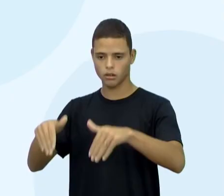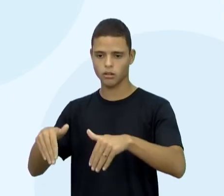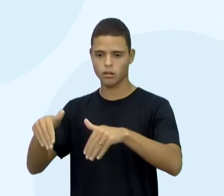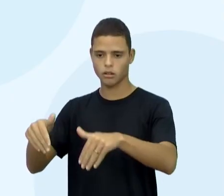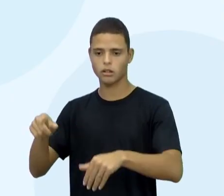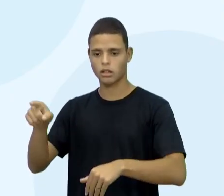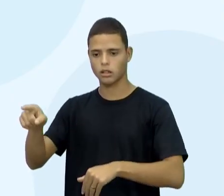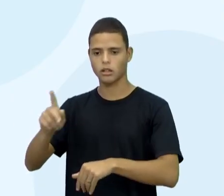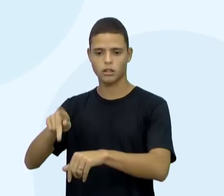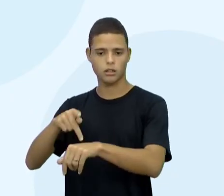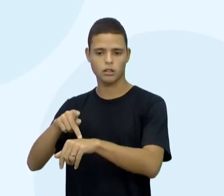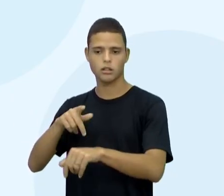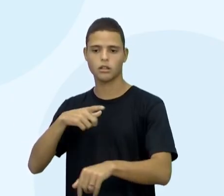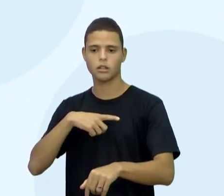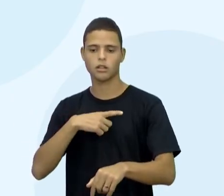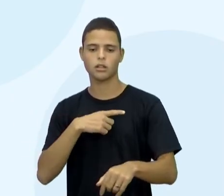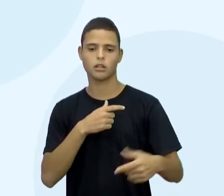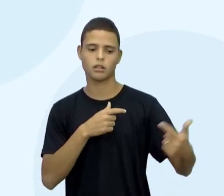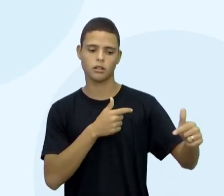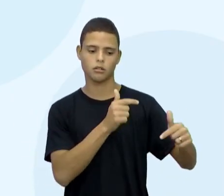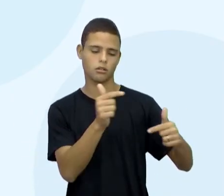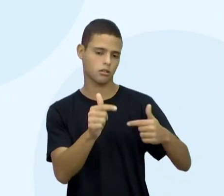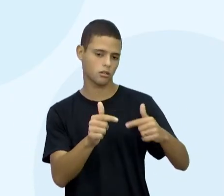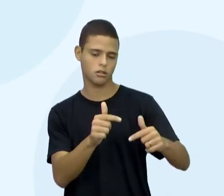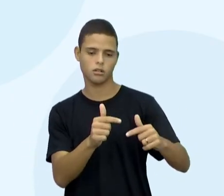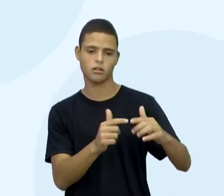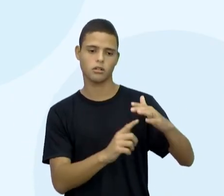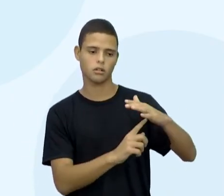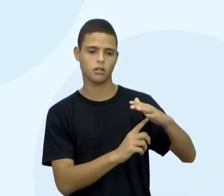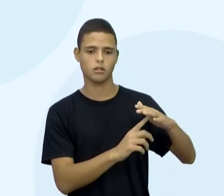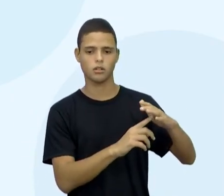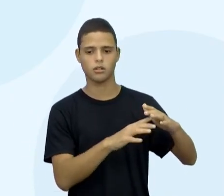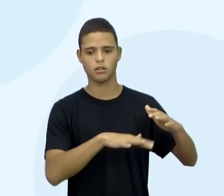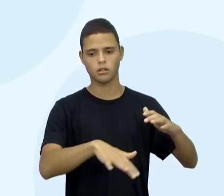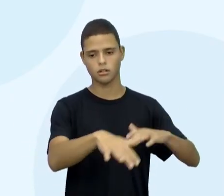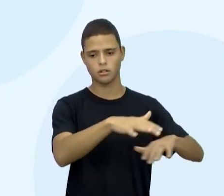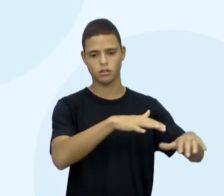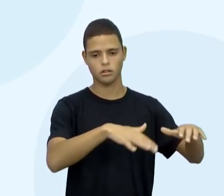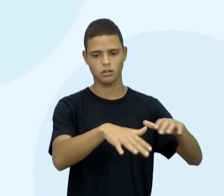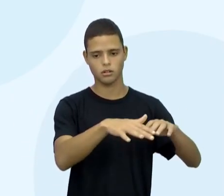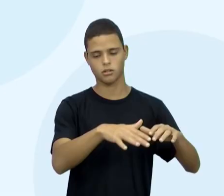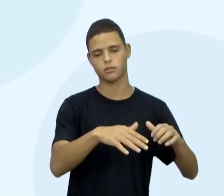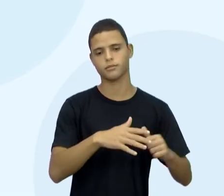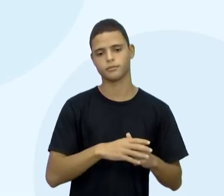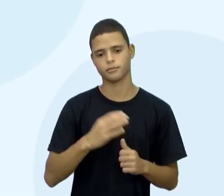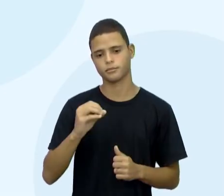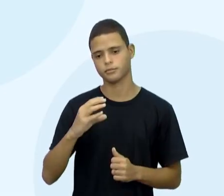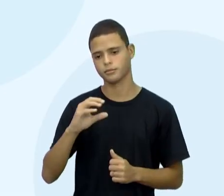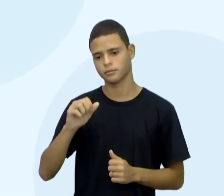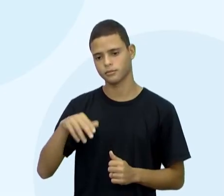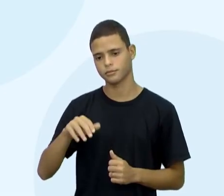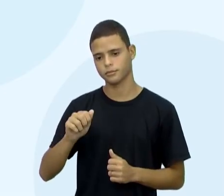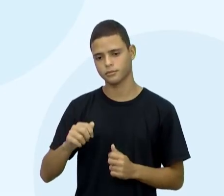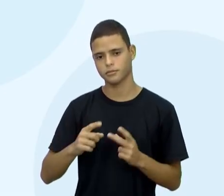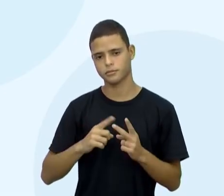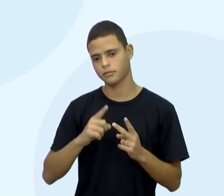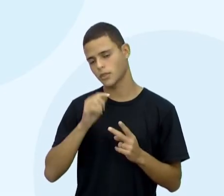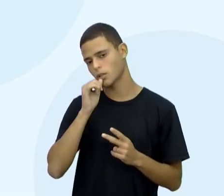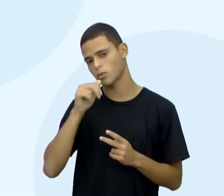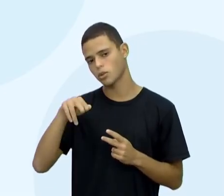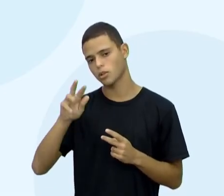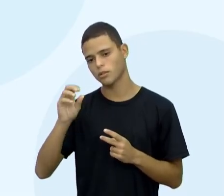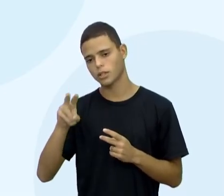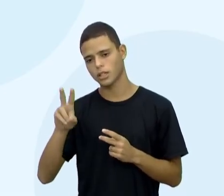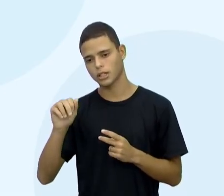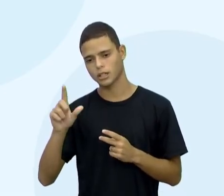aí com as ilhas oceânicas, as ilhas da Oceania, né? Como Nova Zelândia,